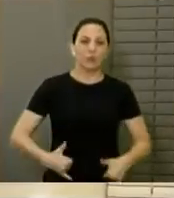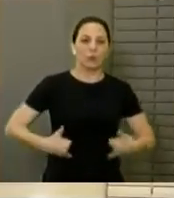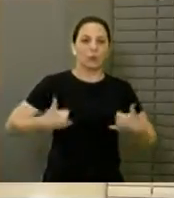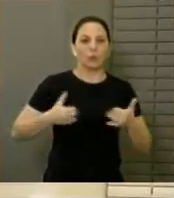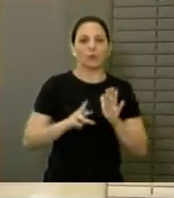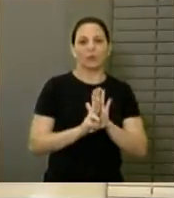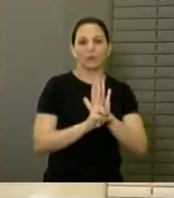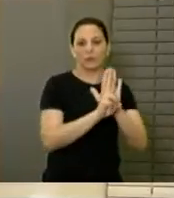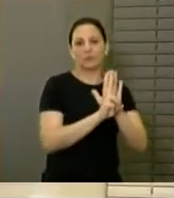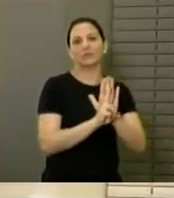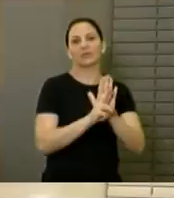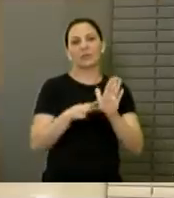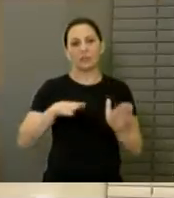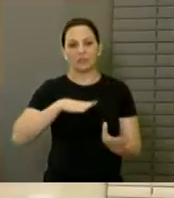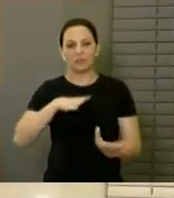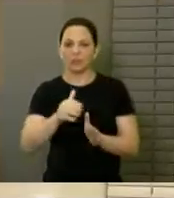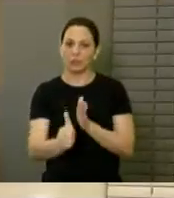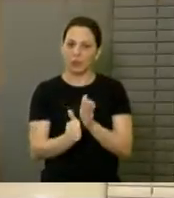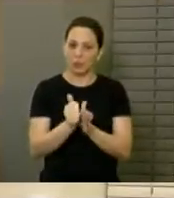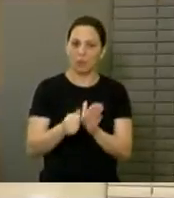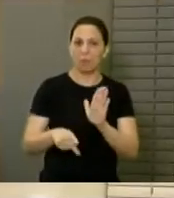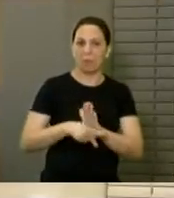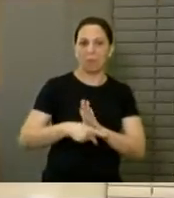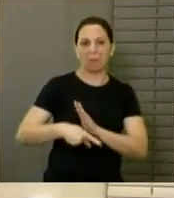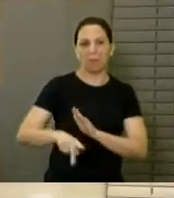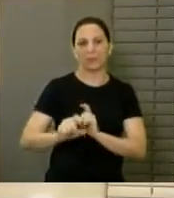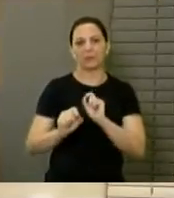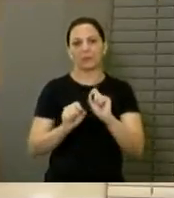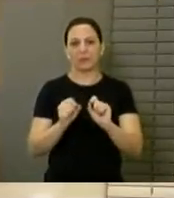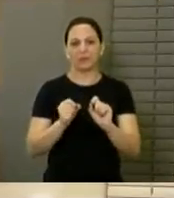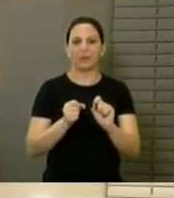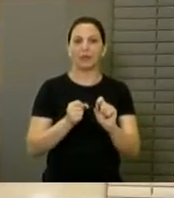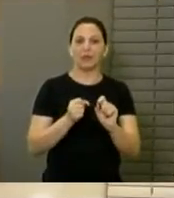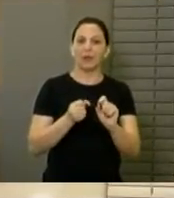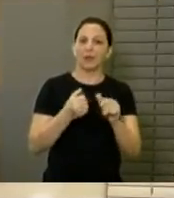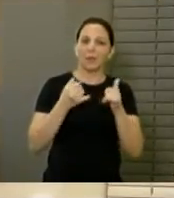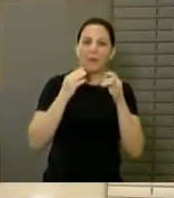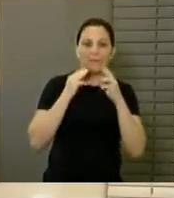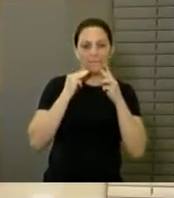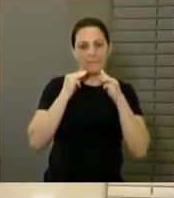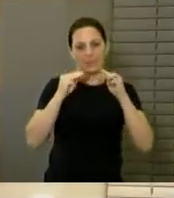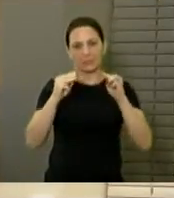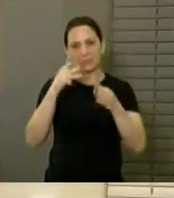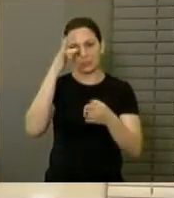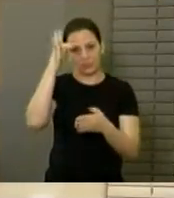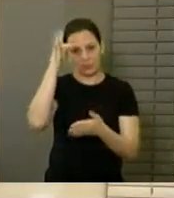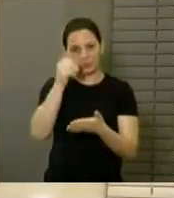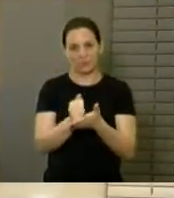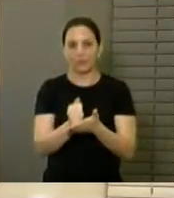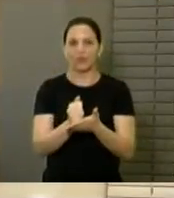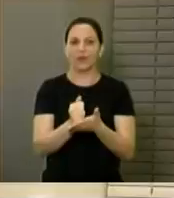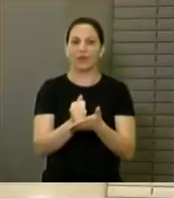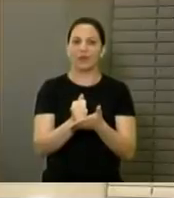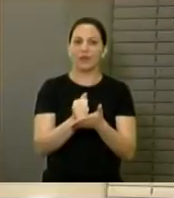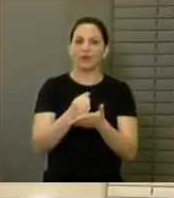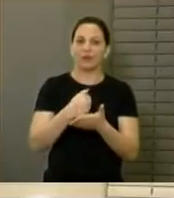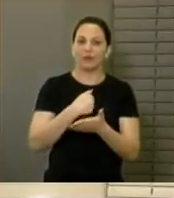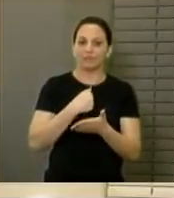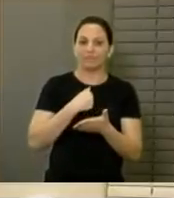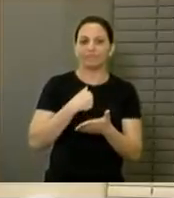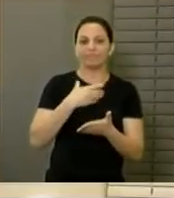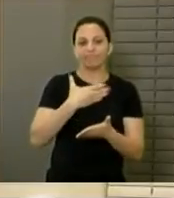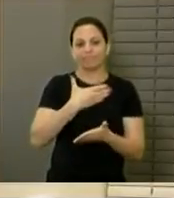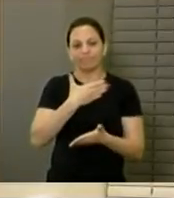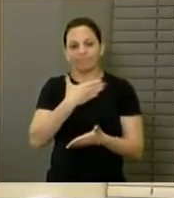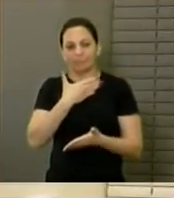representando nossa cidade. Quero enviar uma mensagem de fé e de confiança na pronta recuperação do vereador Adilson